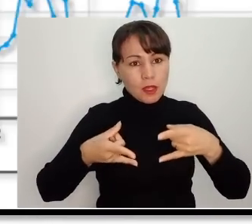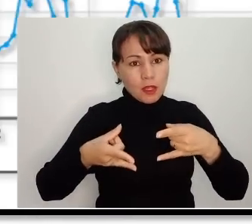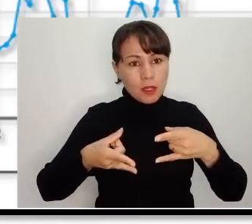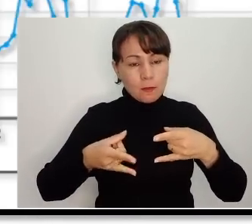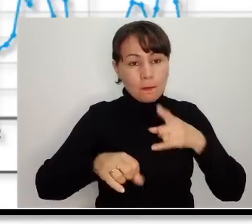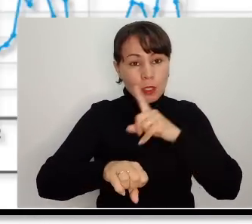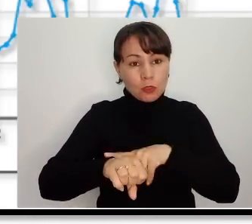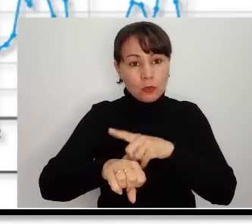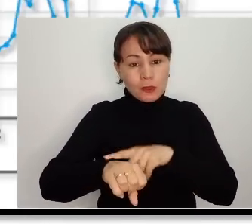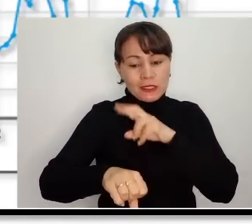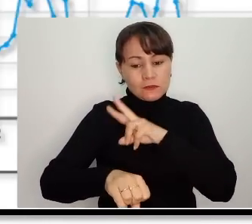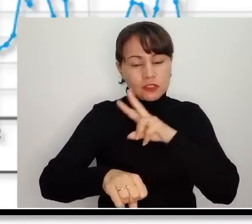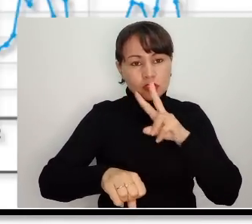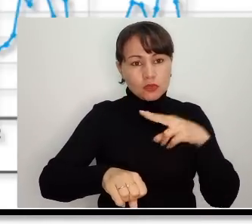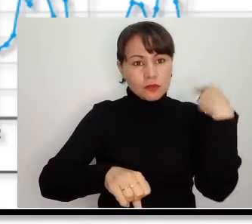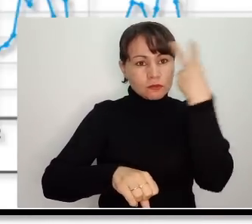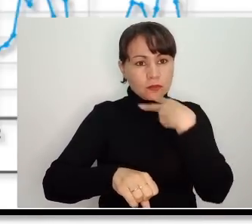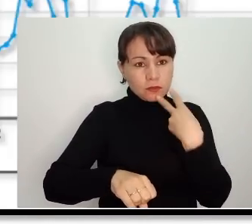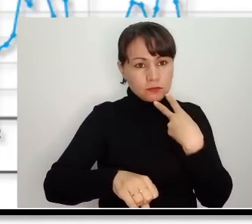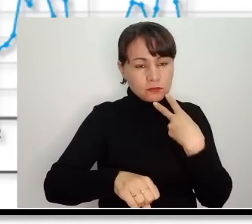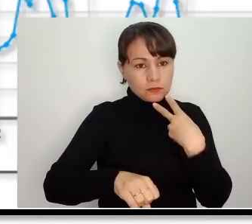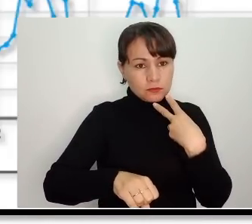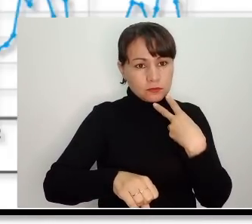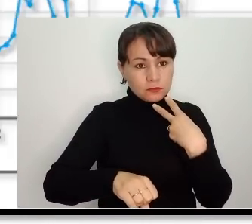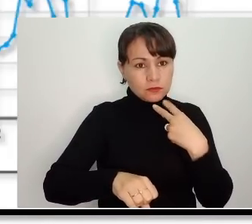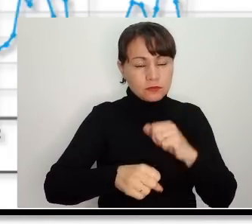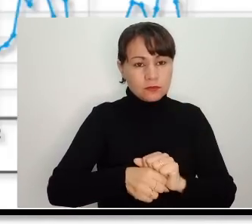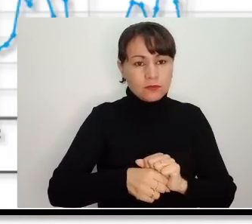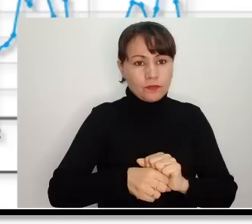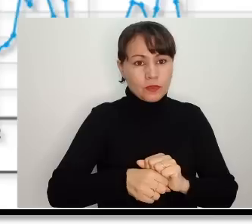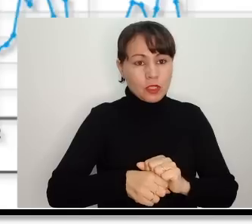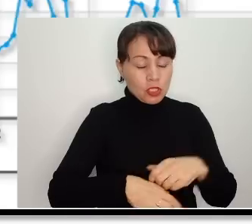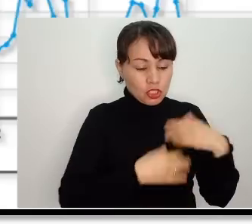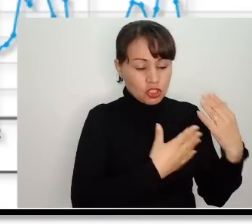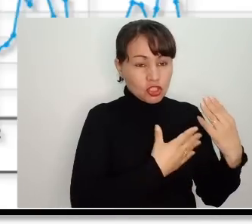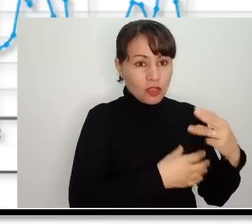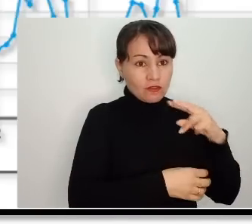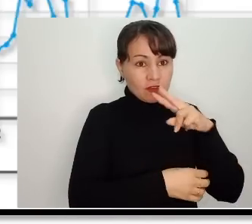partir das 21 horas. Crianças e